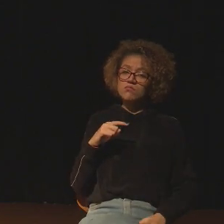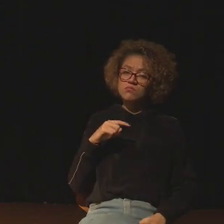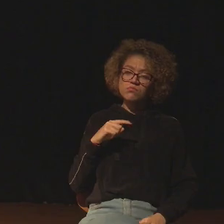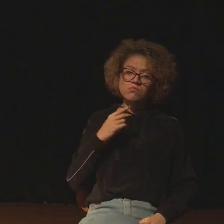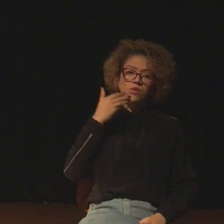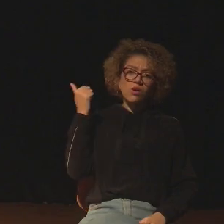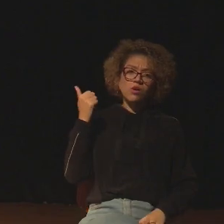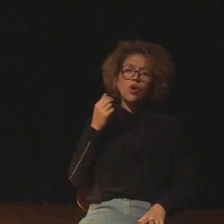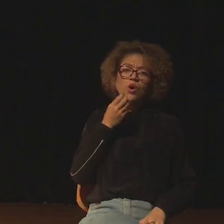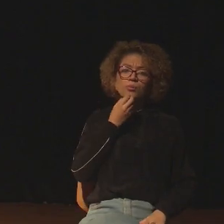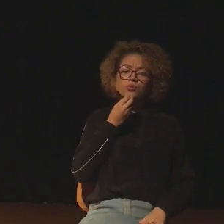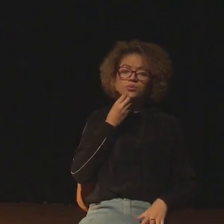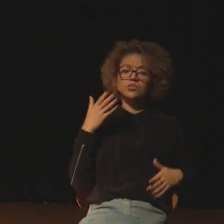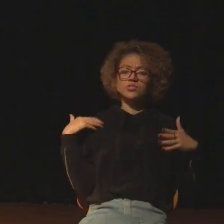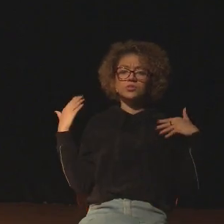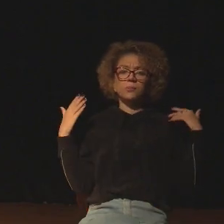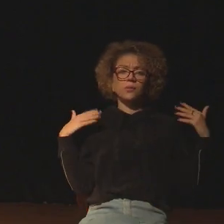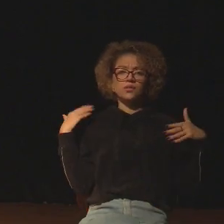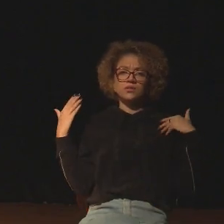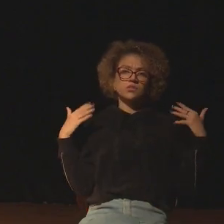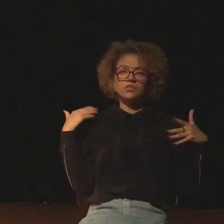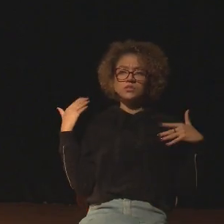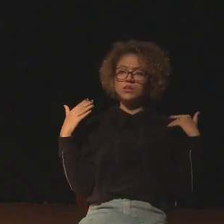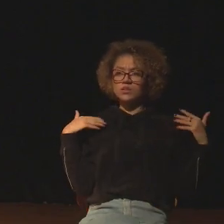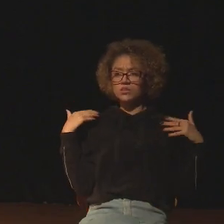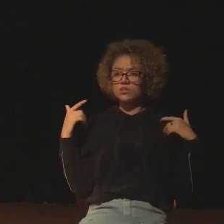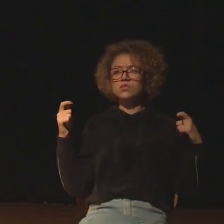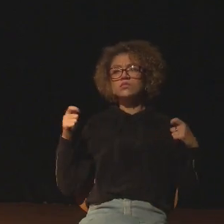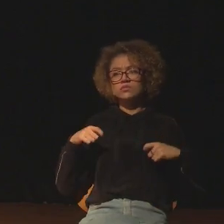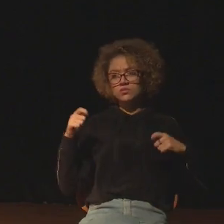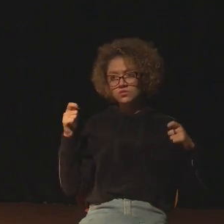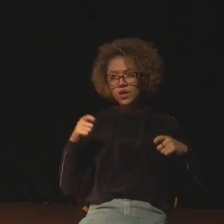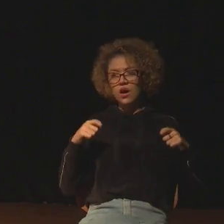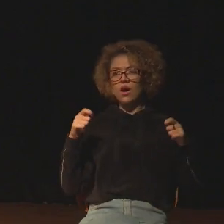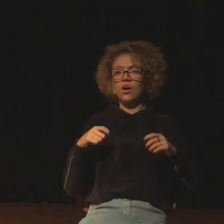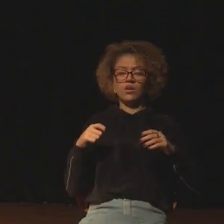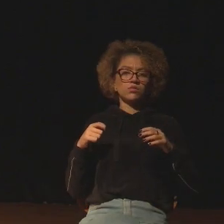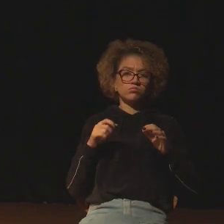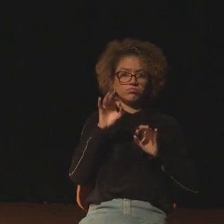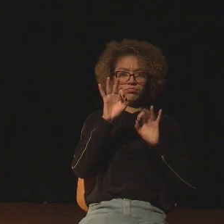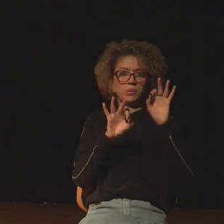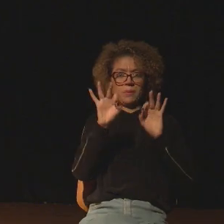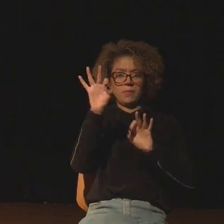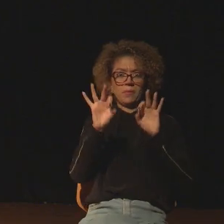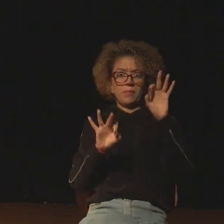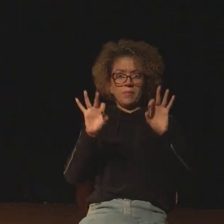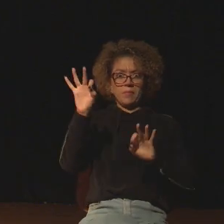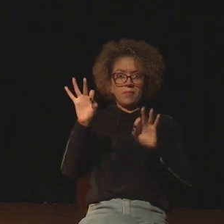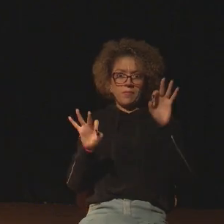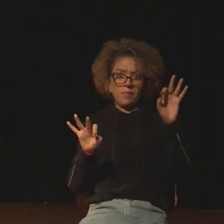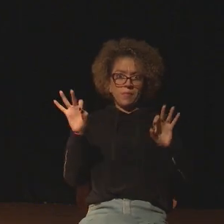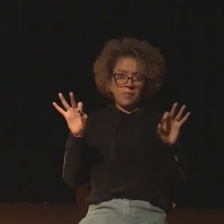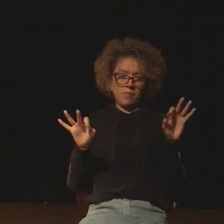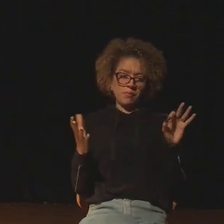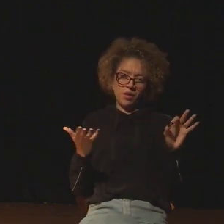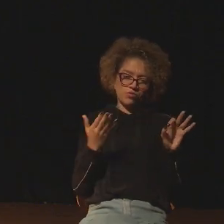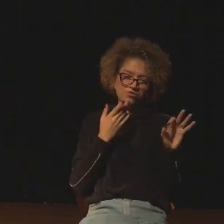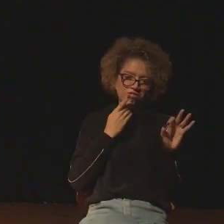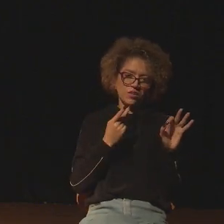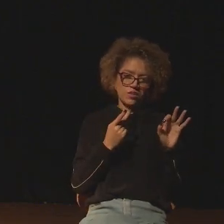um passeio, né? A ideia é dividir, enfim, esse espaço nesses fluxos através desses elementos que eu acabei de